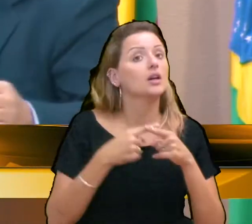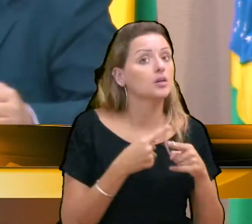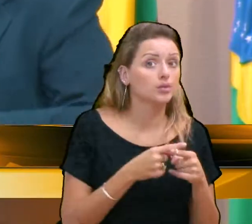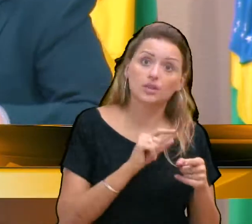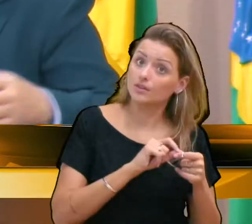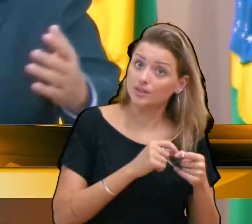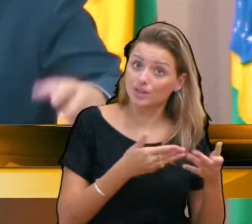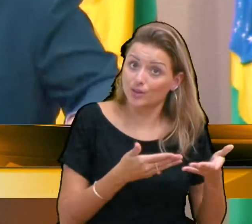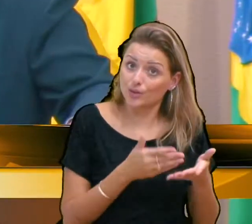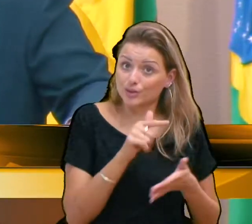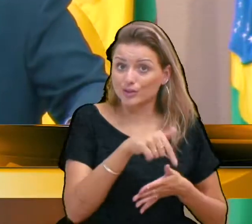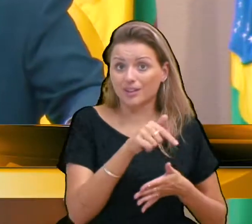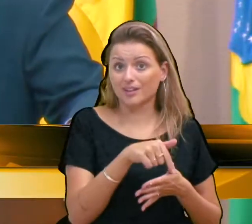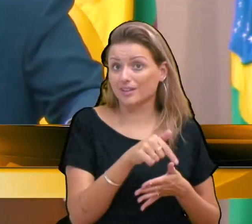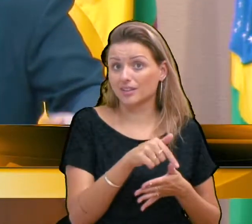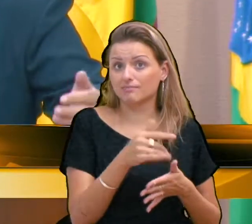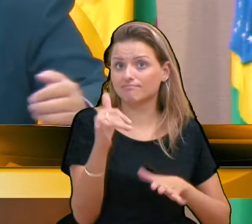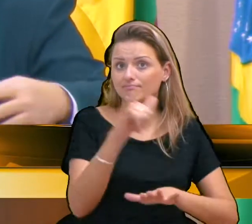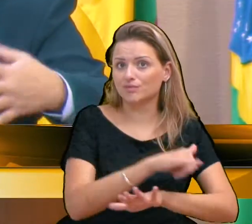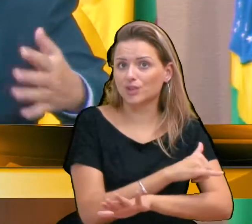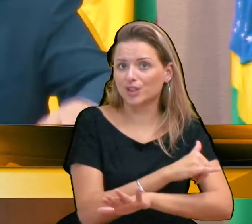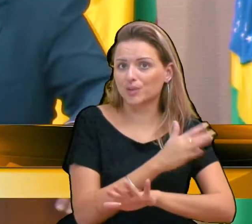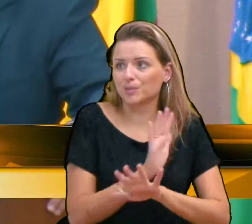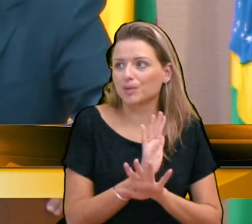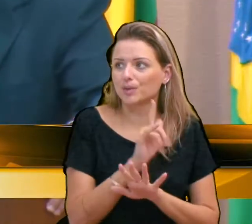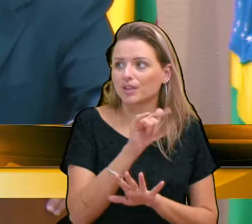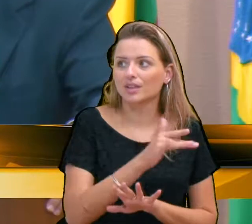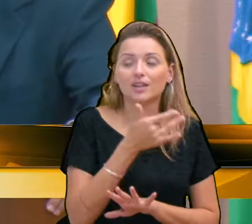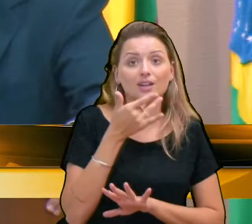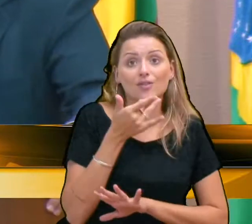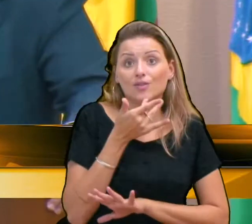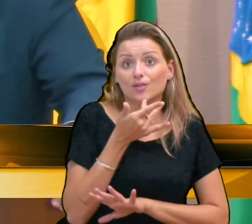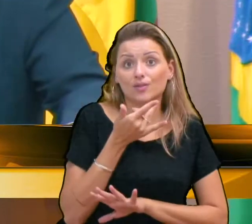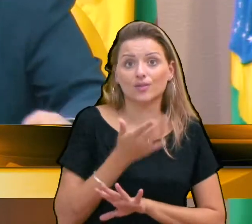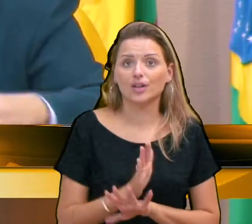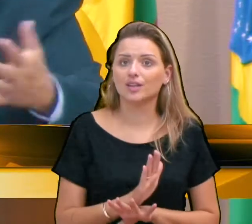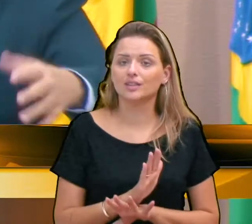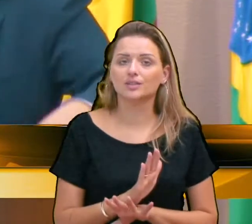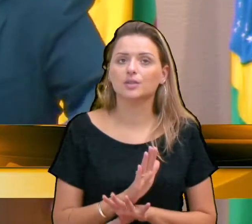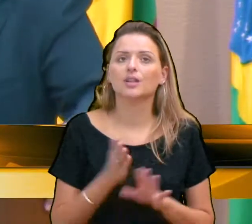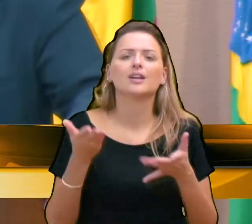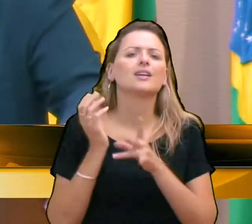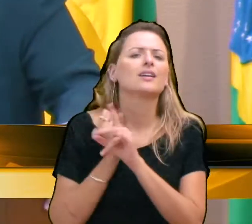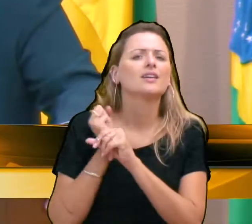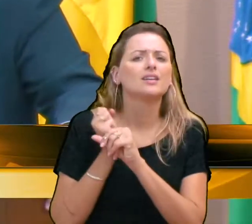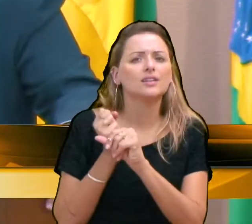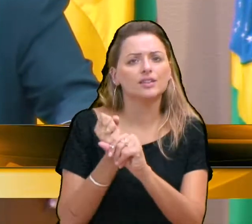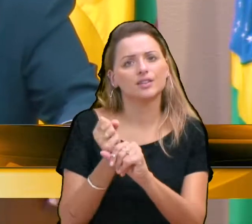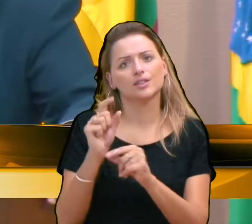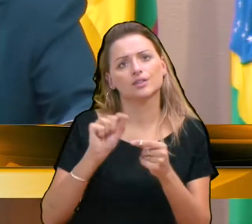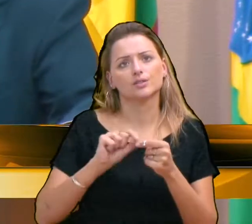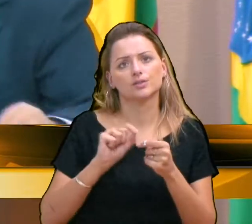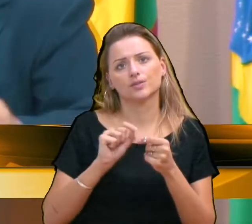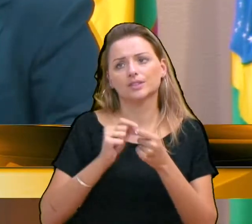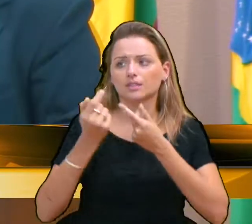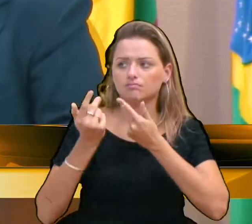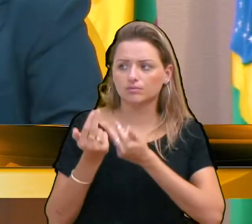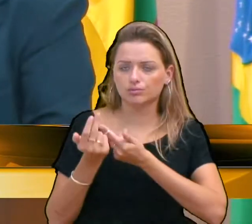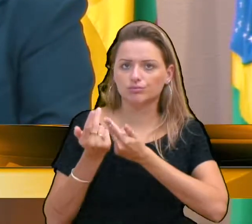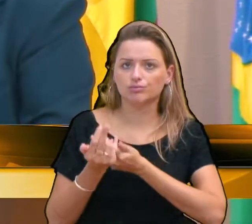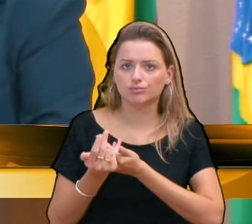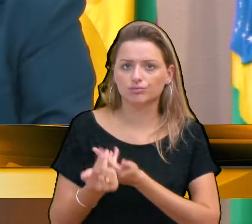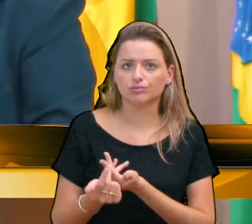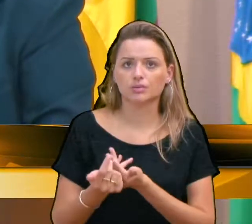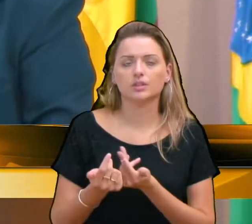Que vacinava aqui no aeroporto. Era uma facilidade. Então, se ficou anos fazendo isso. Então, nós, essa por daí,